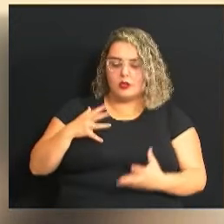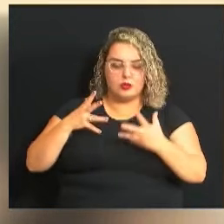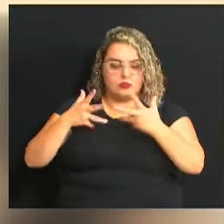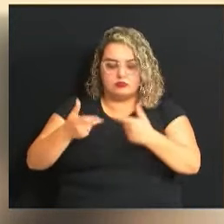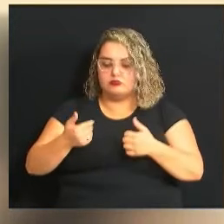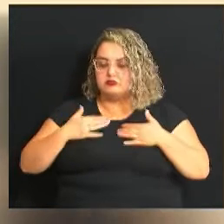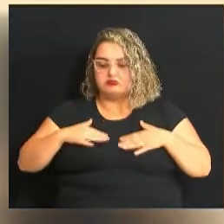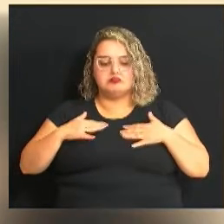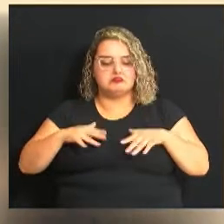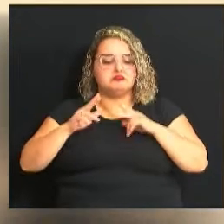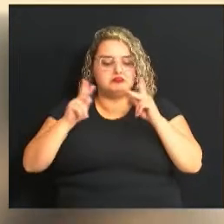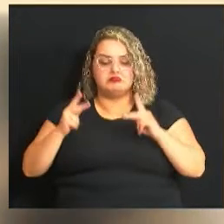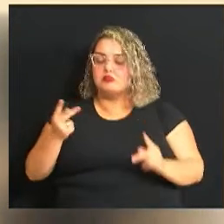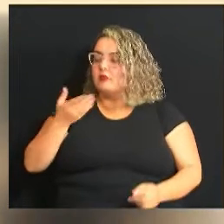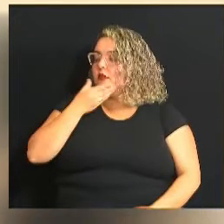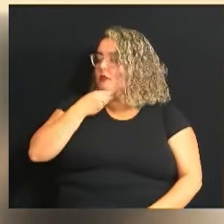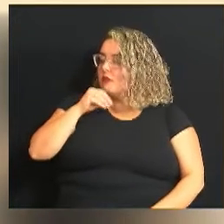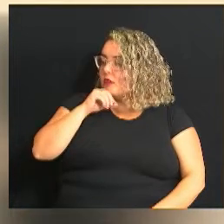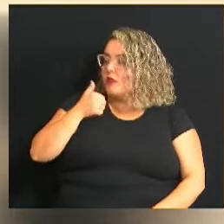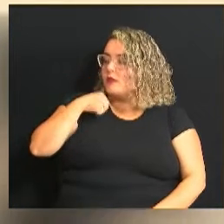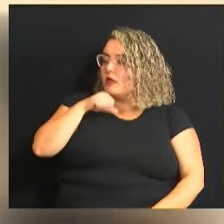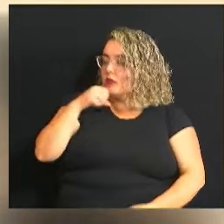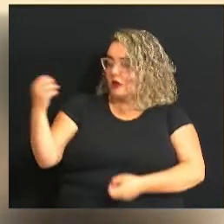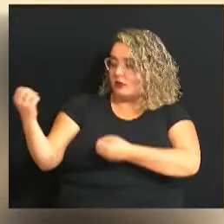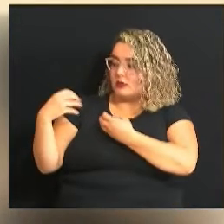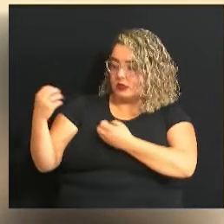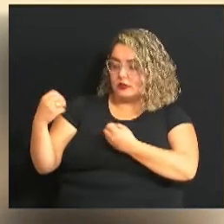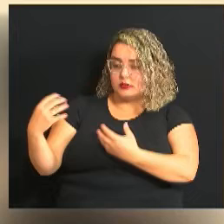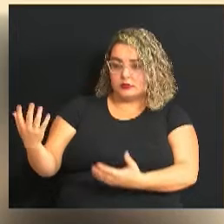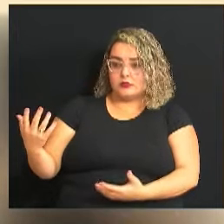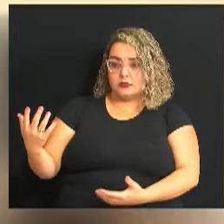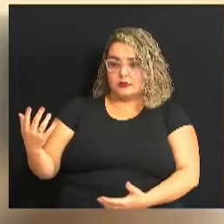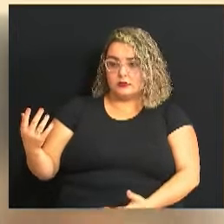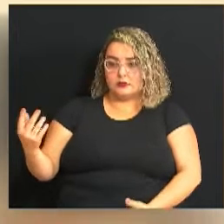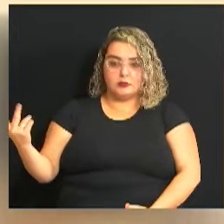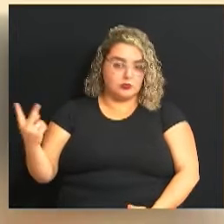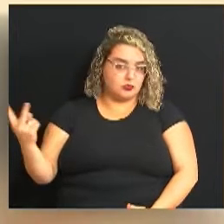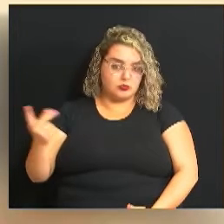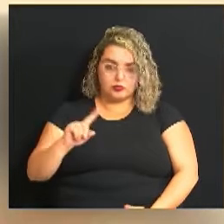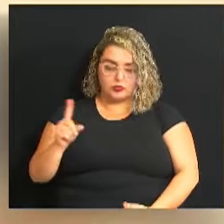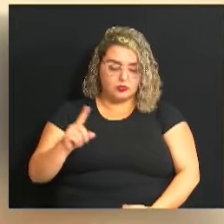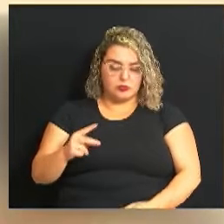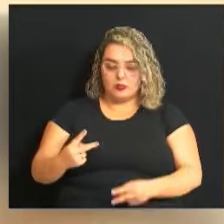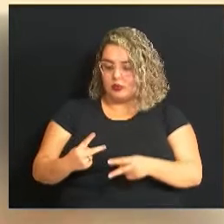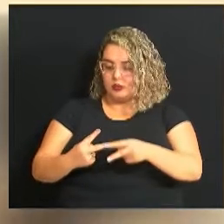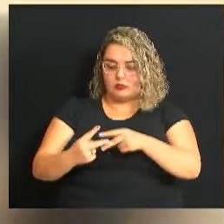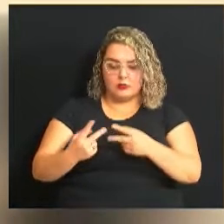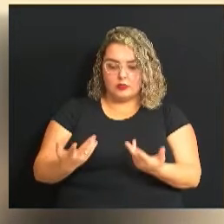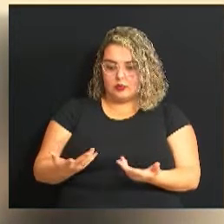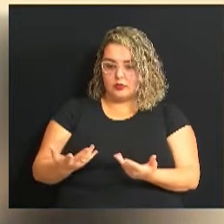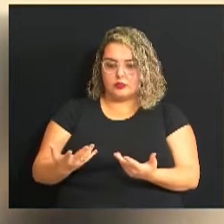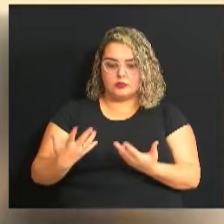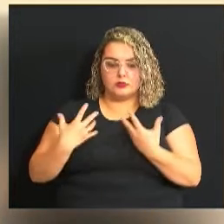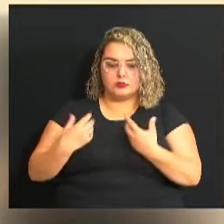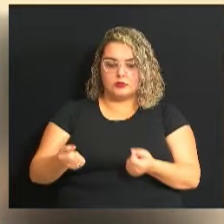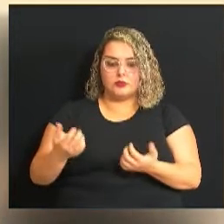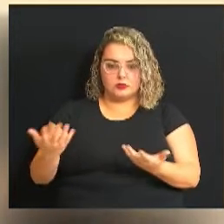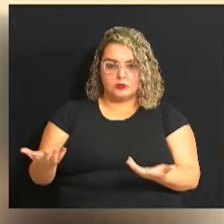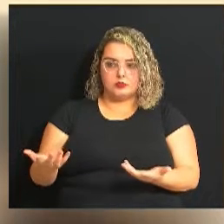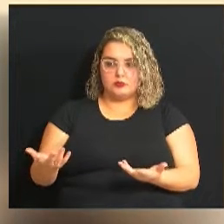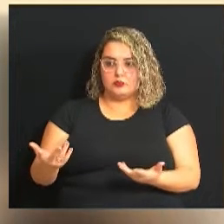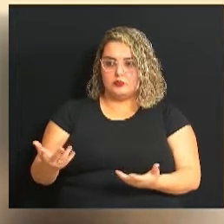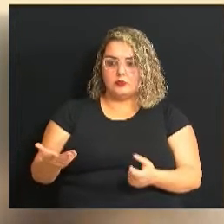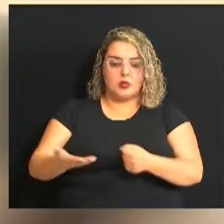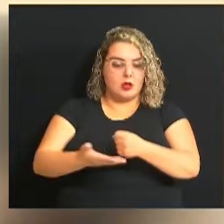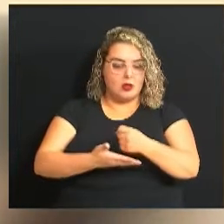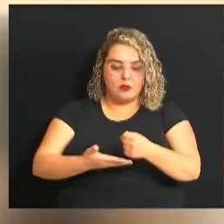os meus pais passavam para mim, né? Não sendo eles maçons, mas são os mesmos princípios